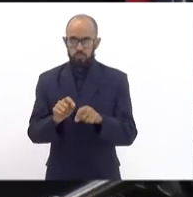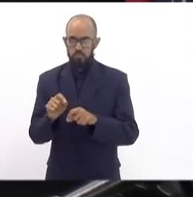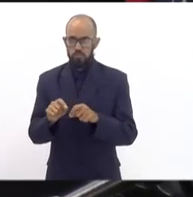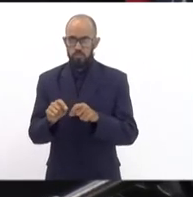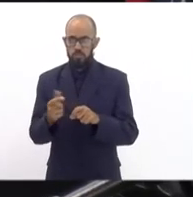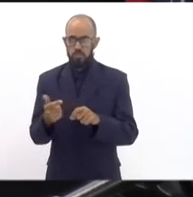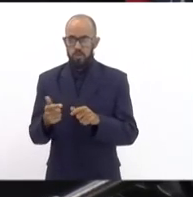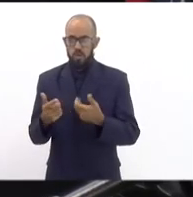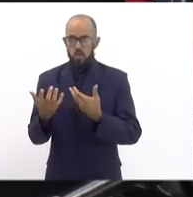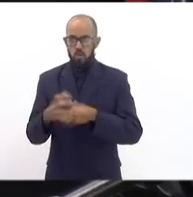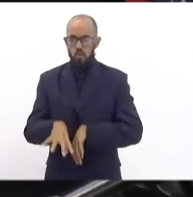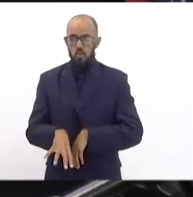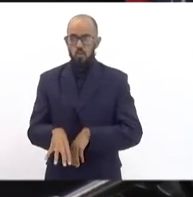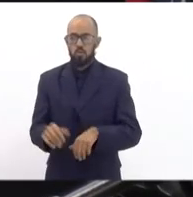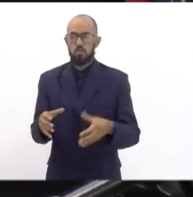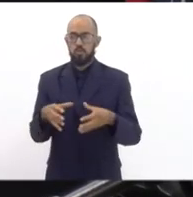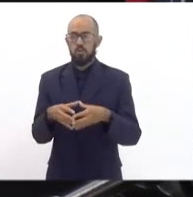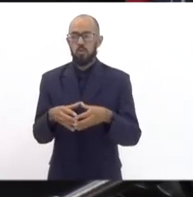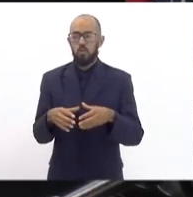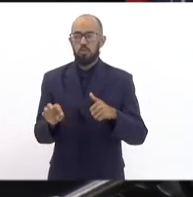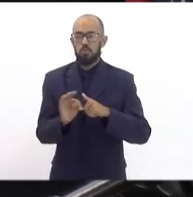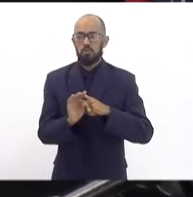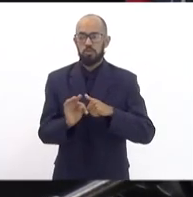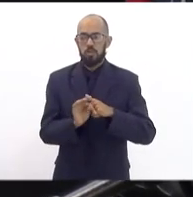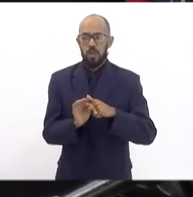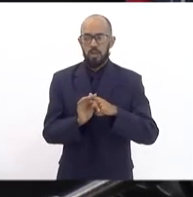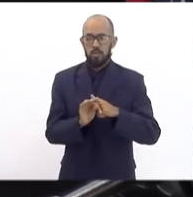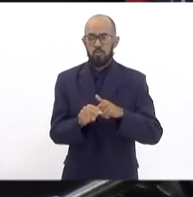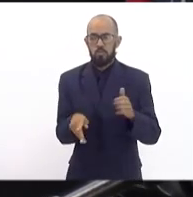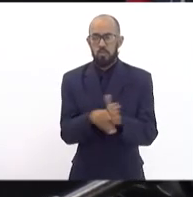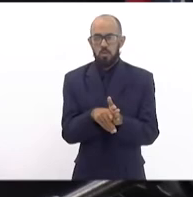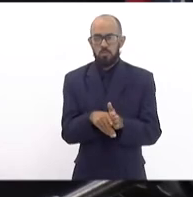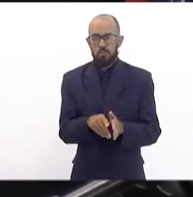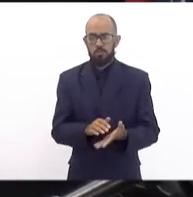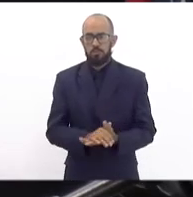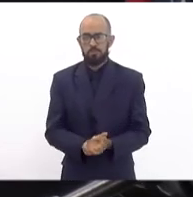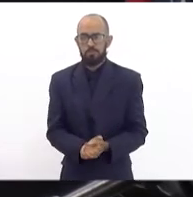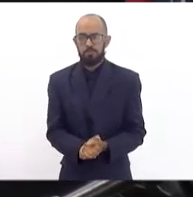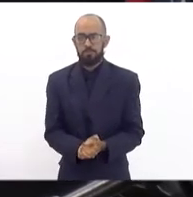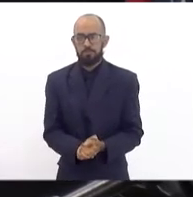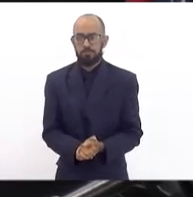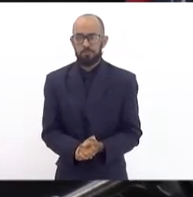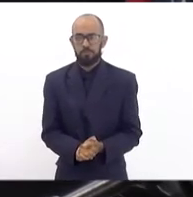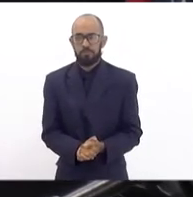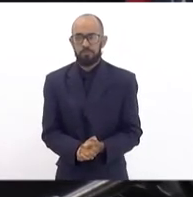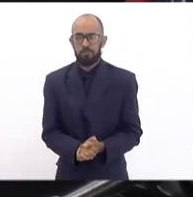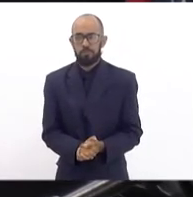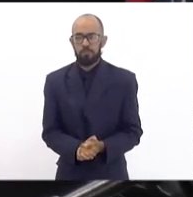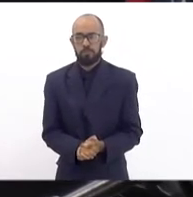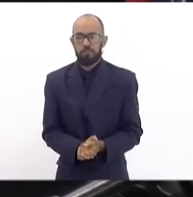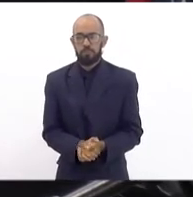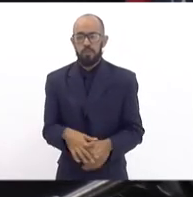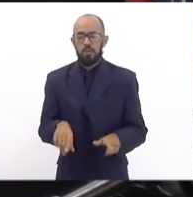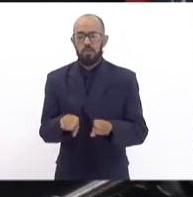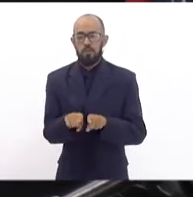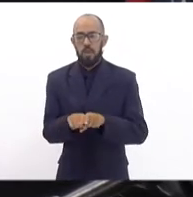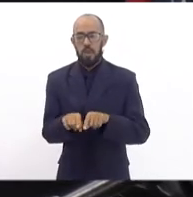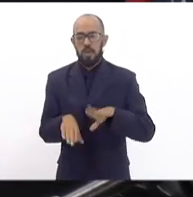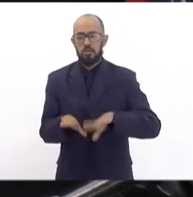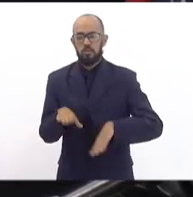concurso público para ter corpo técnico específico. Né? E se valem, muitas